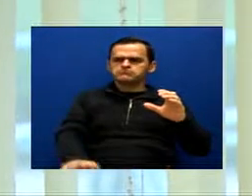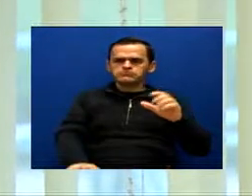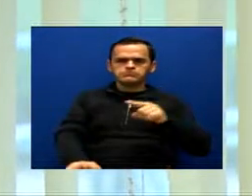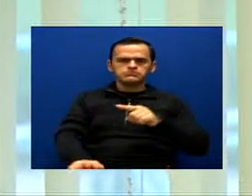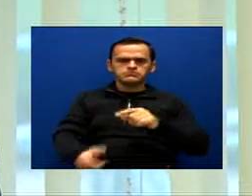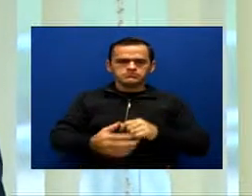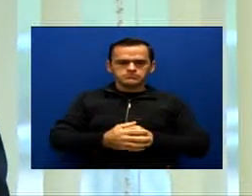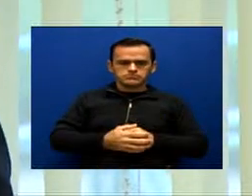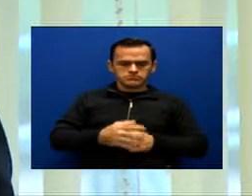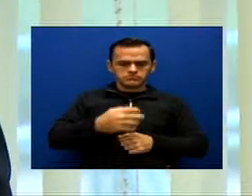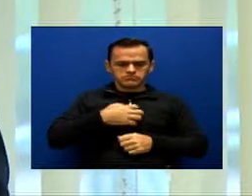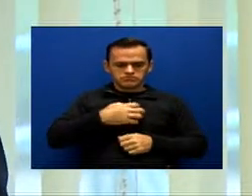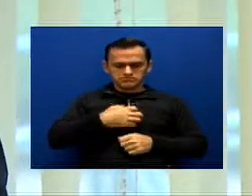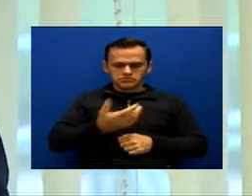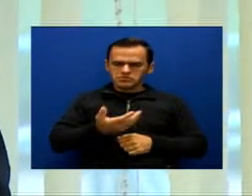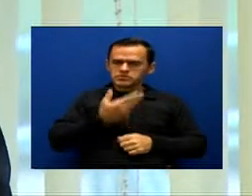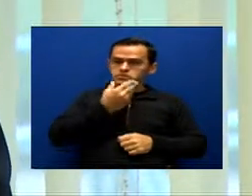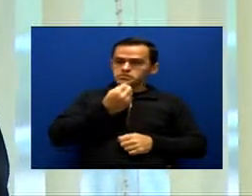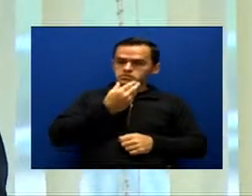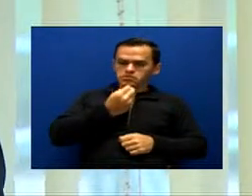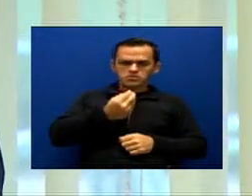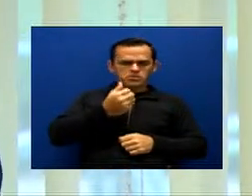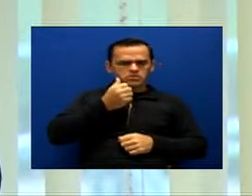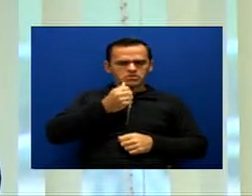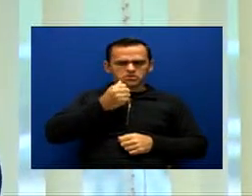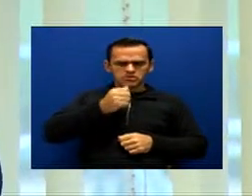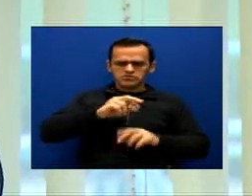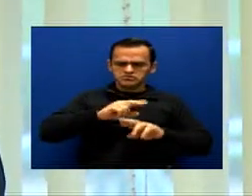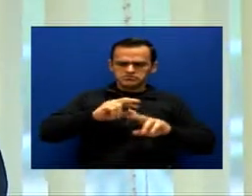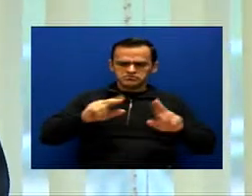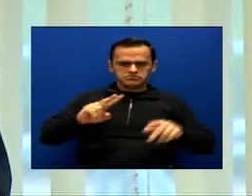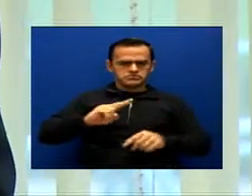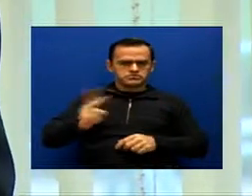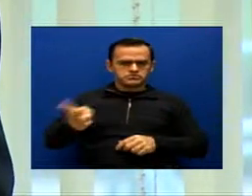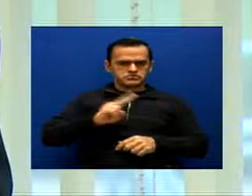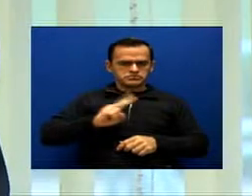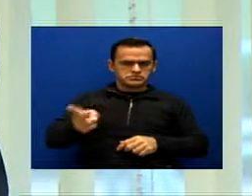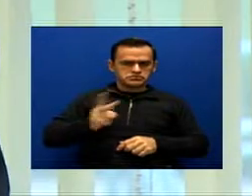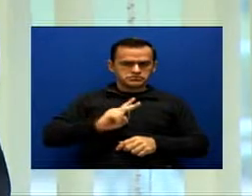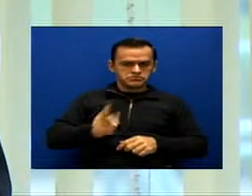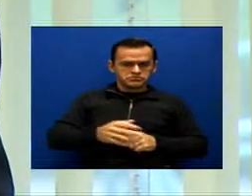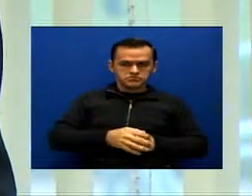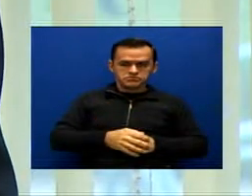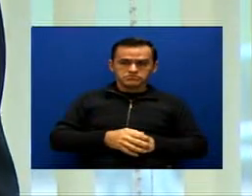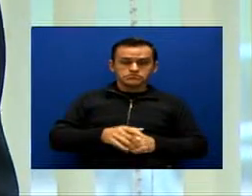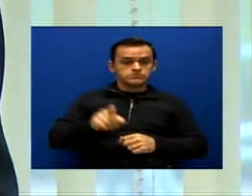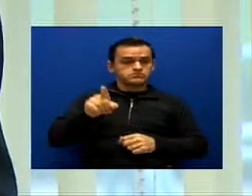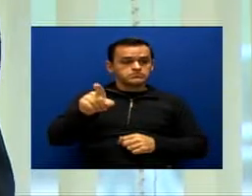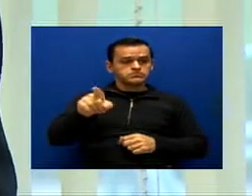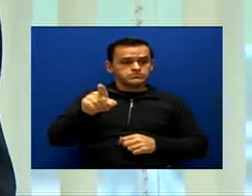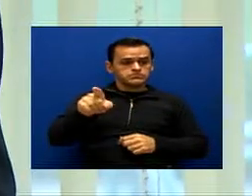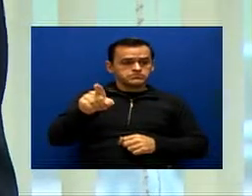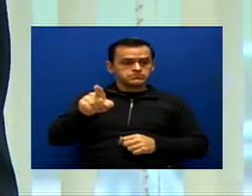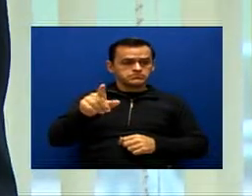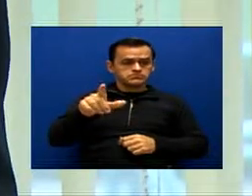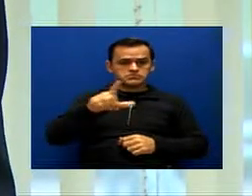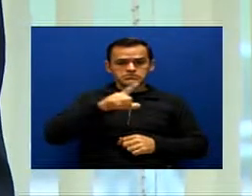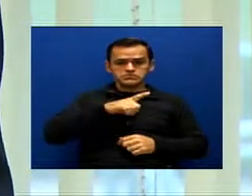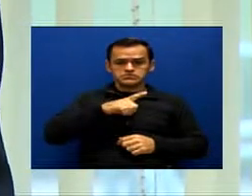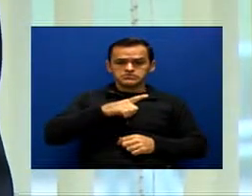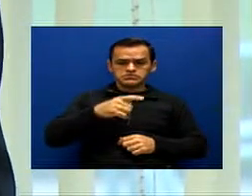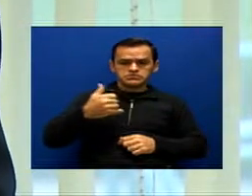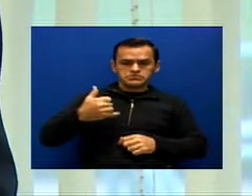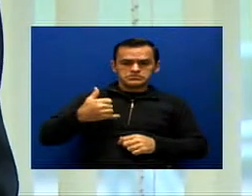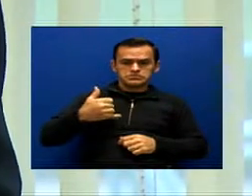Sensação de ser homem, mulher ou variação entre ambos, se desenvolve até os